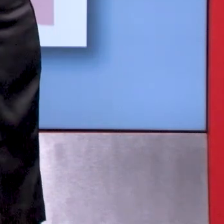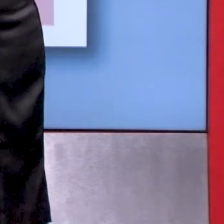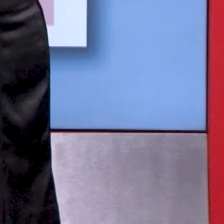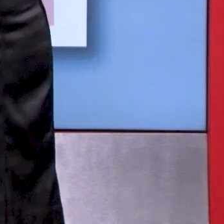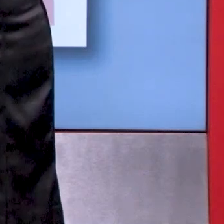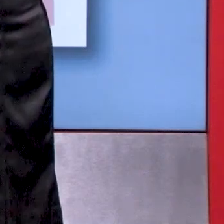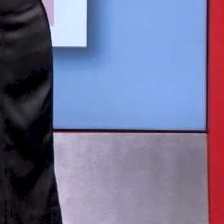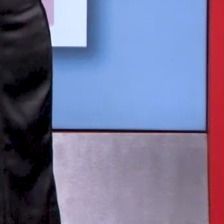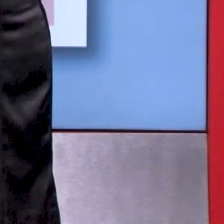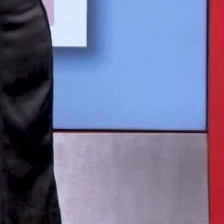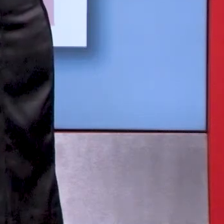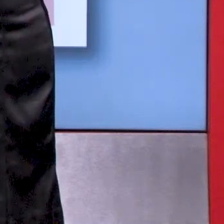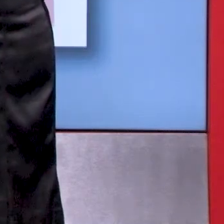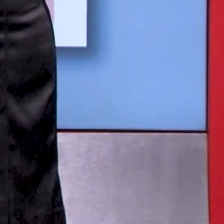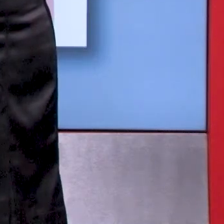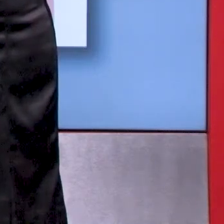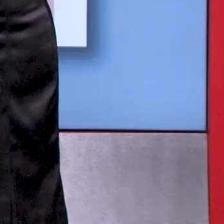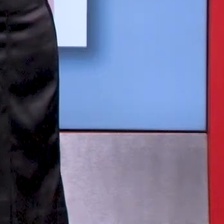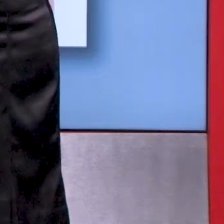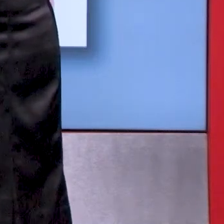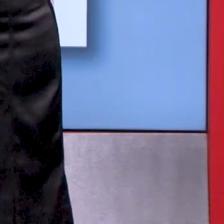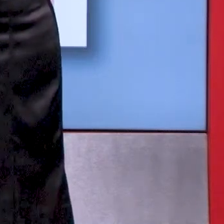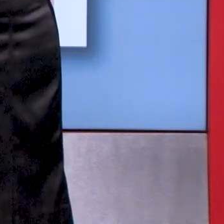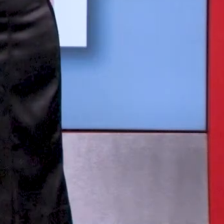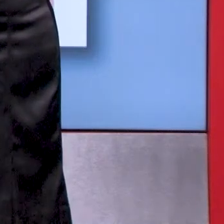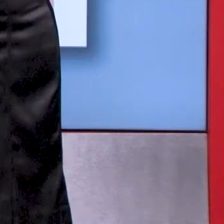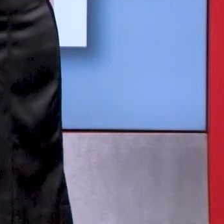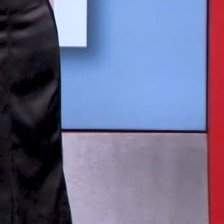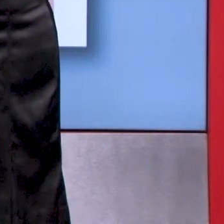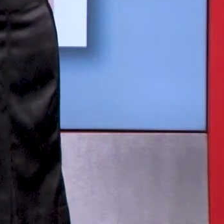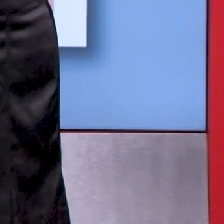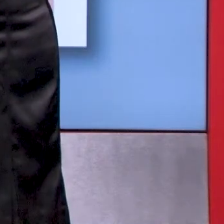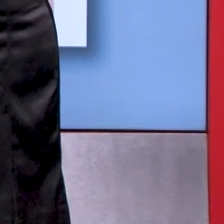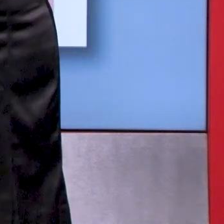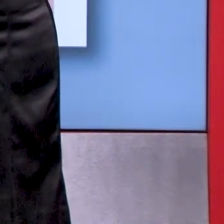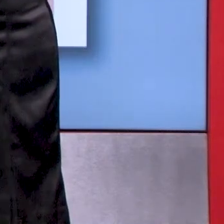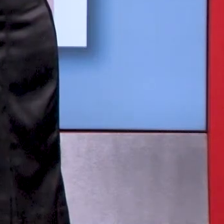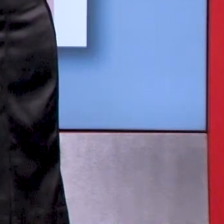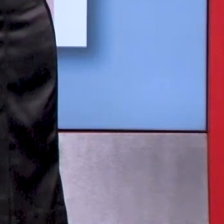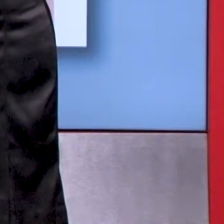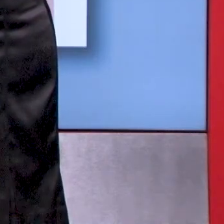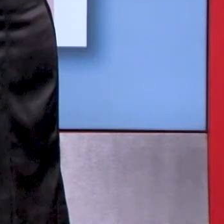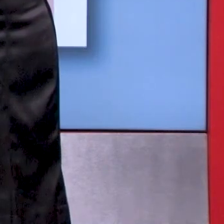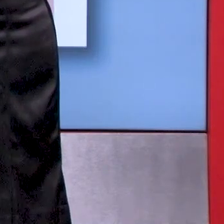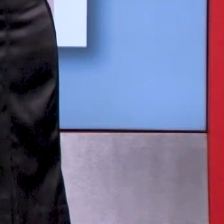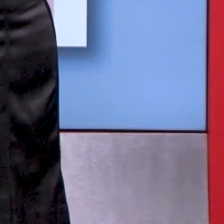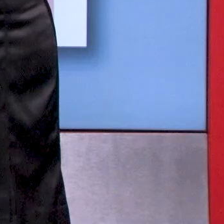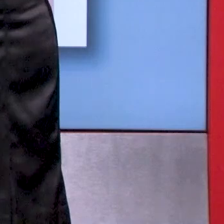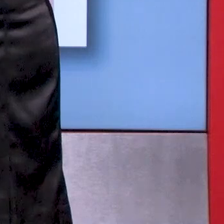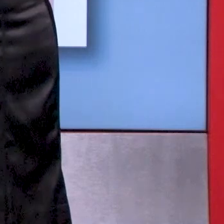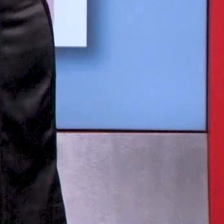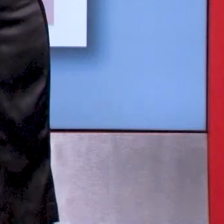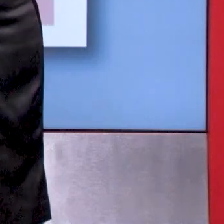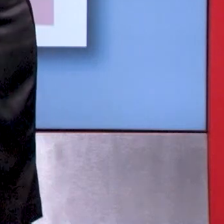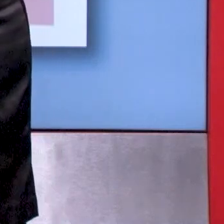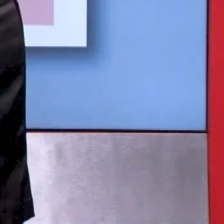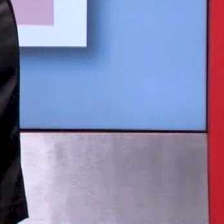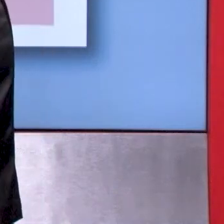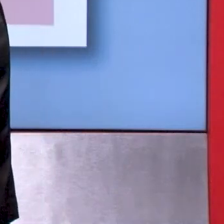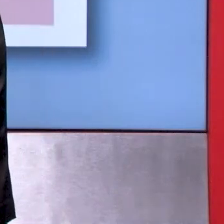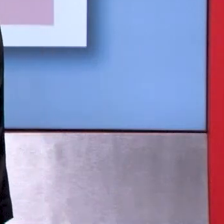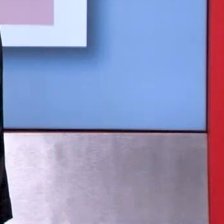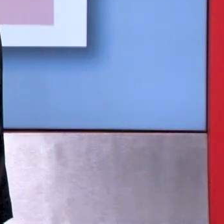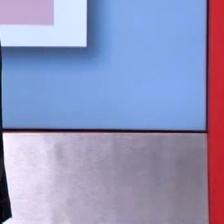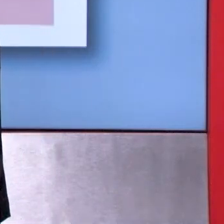para vocês de forma facilitada como acessar o site para postar os